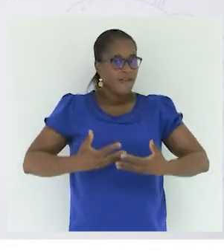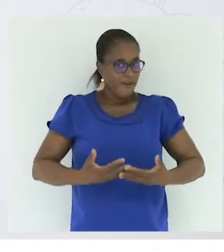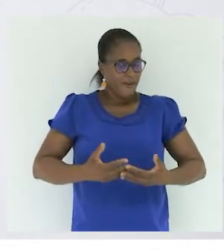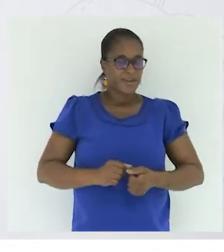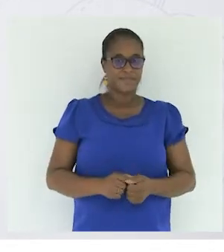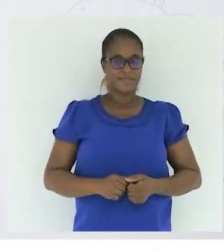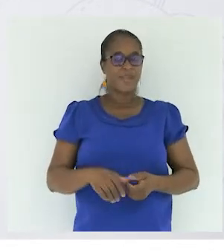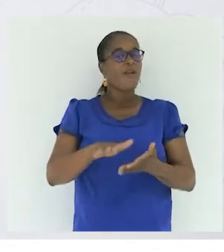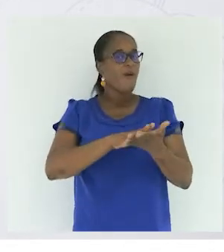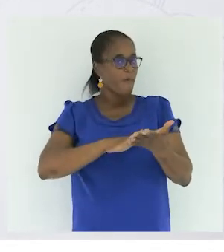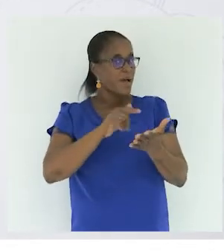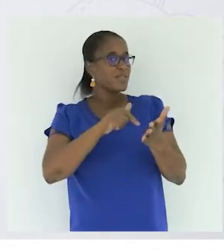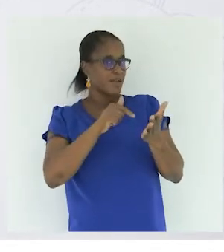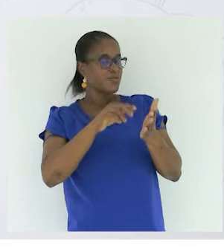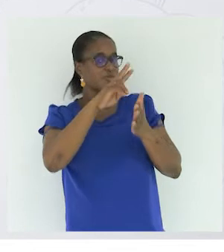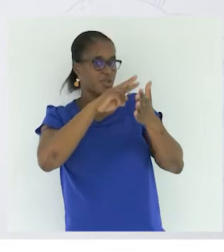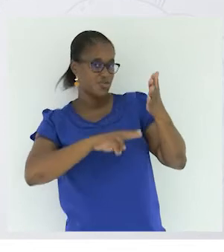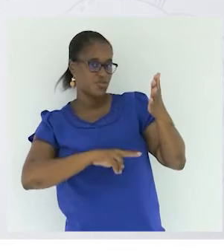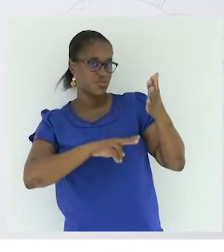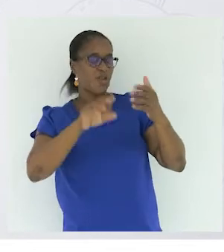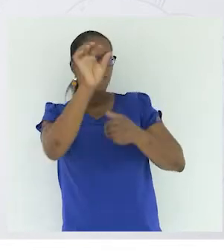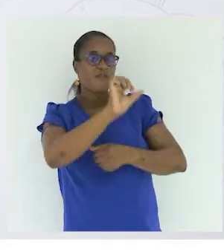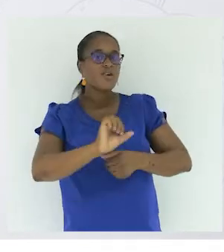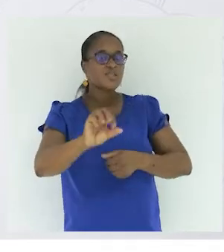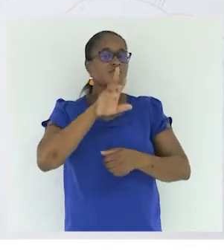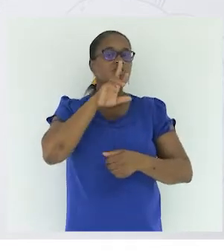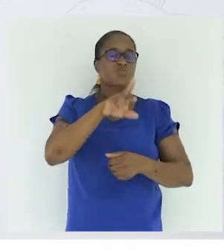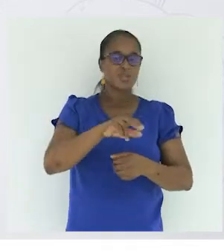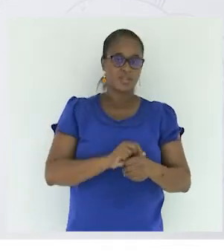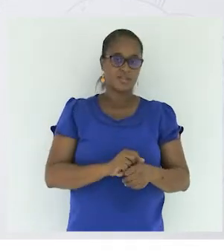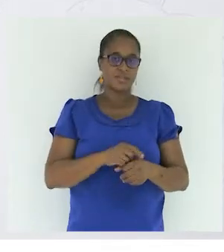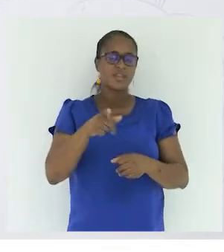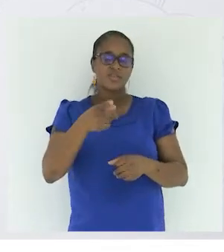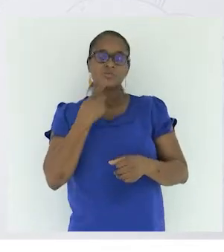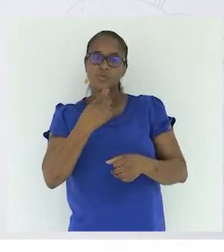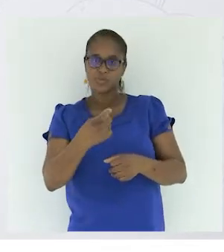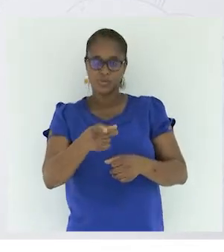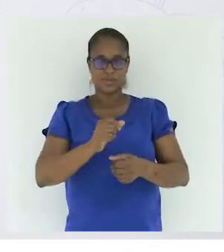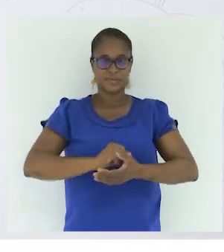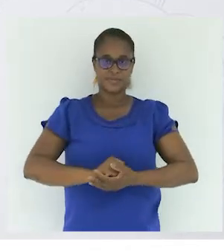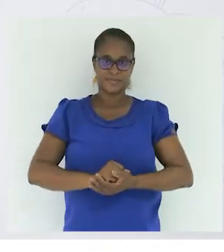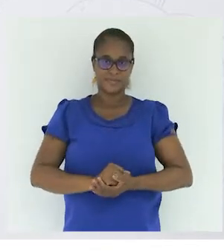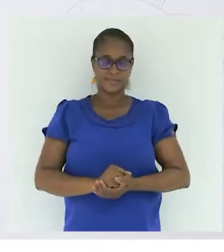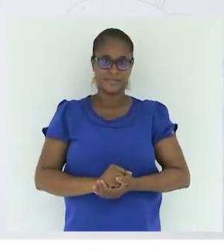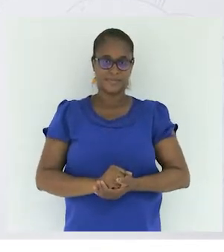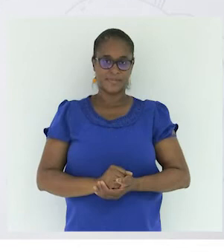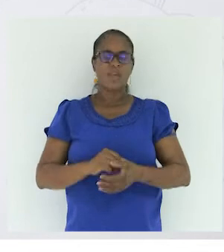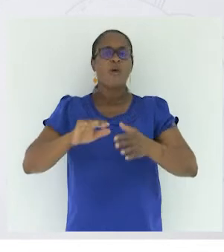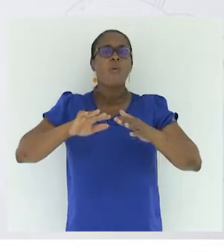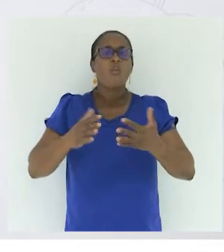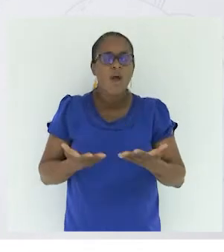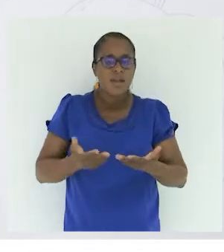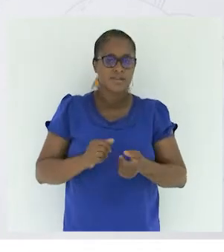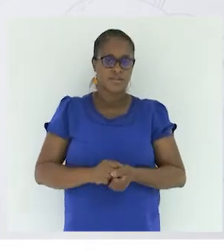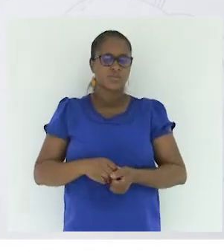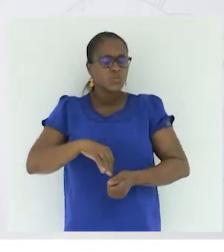Agora, com base no texto, vocês vão responder as seguintes questões. quais são